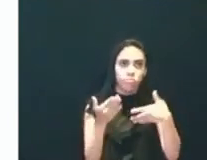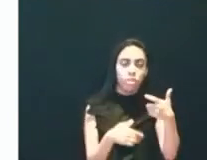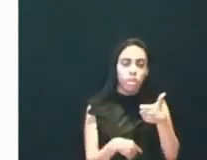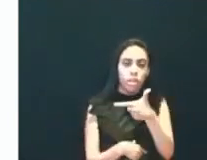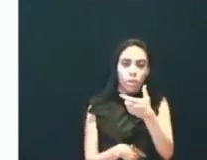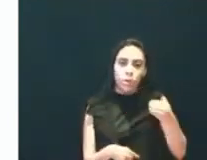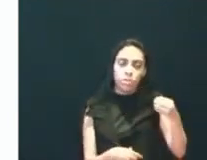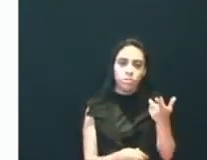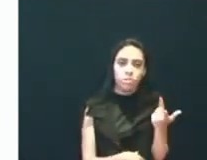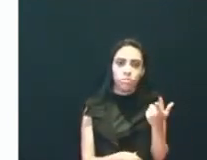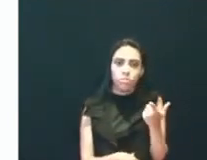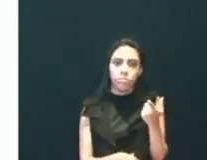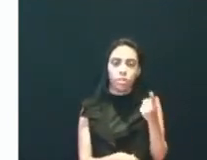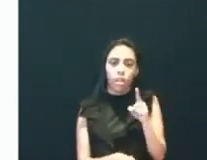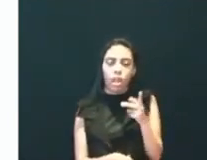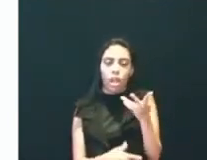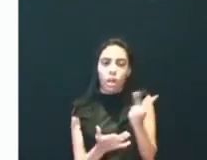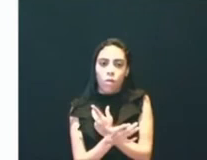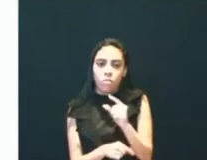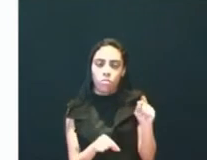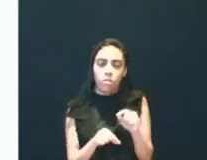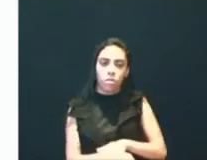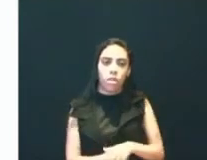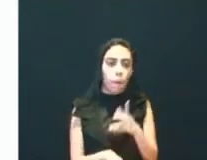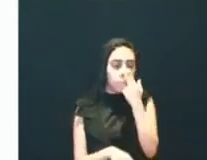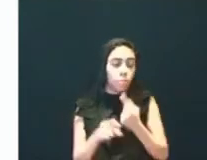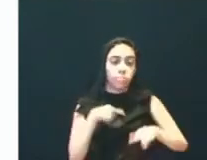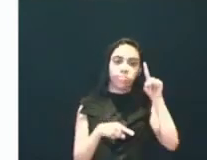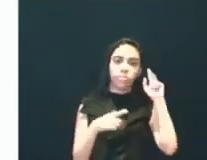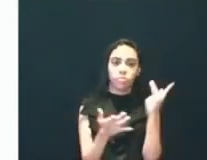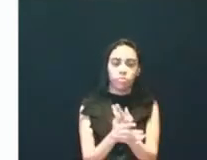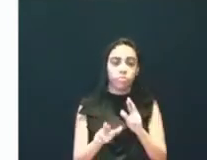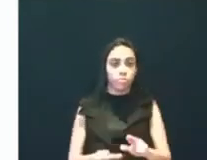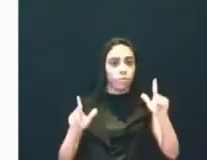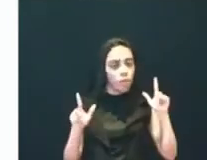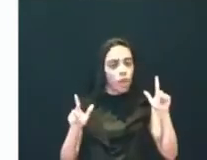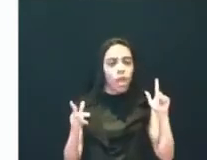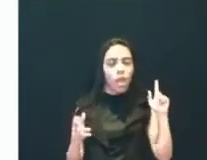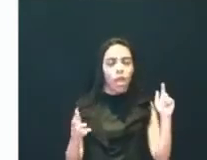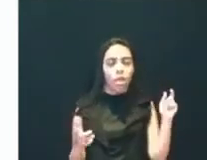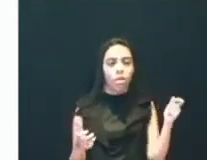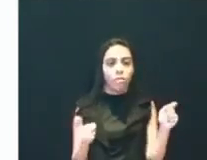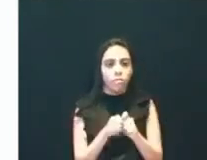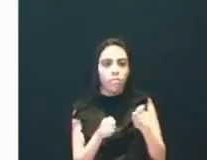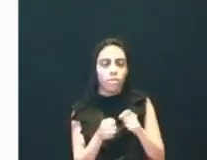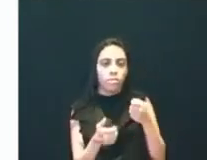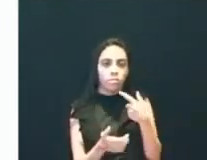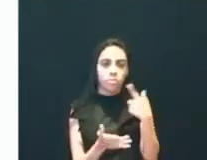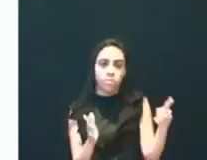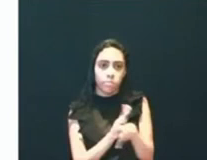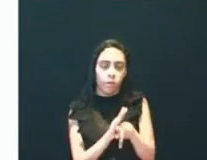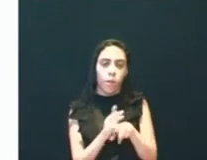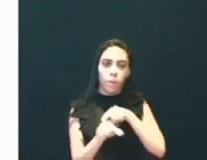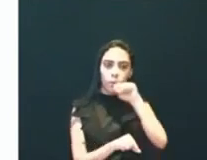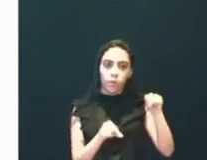anos 2000, é que nós tivemos uma revolução. Foi aí que surgiu a primeira droga-alvo no tratamento de